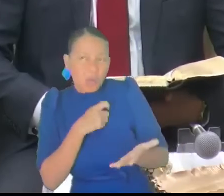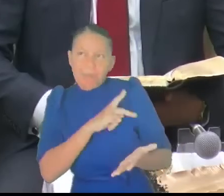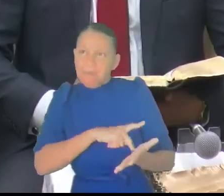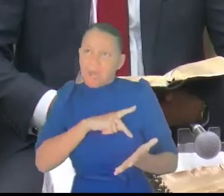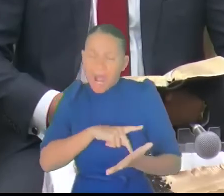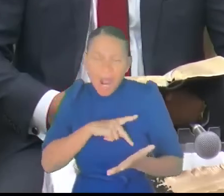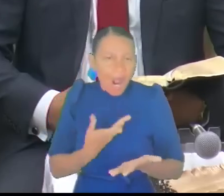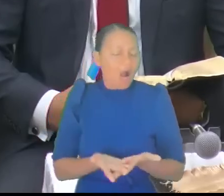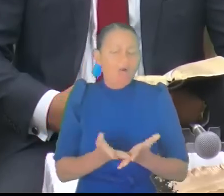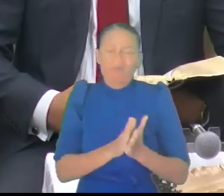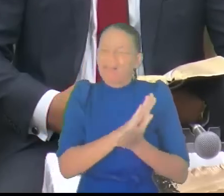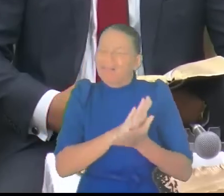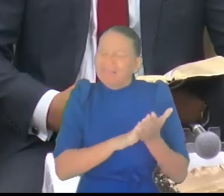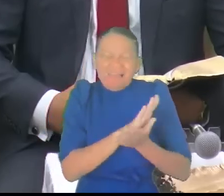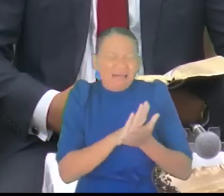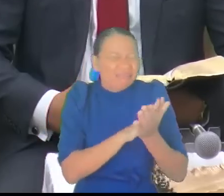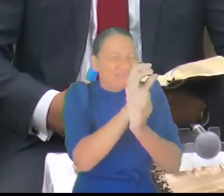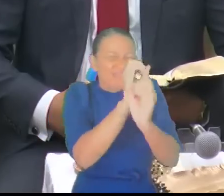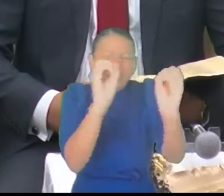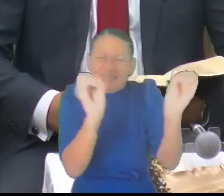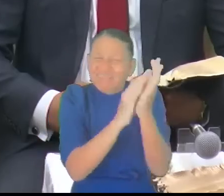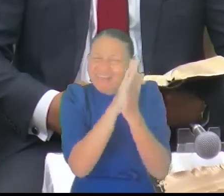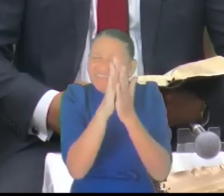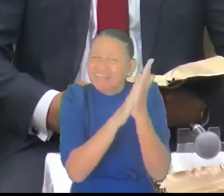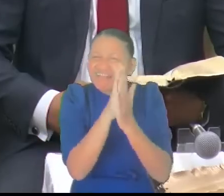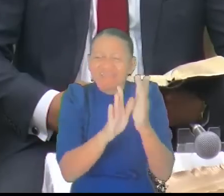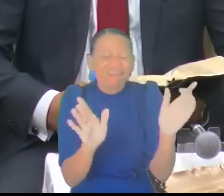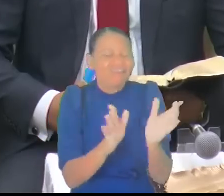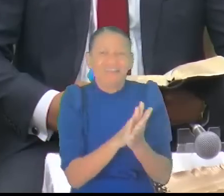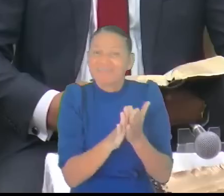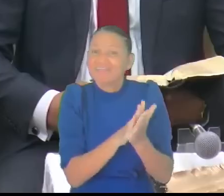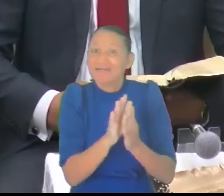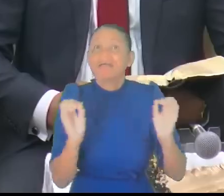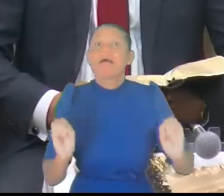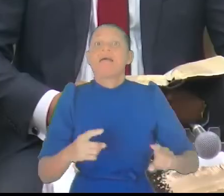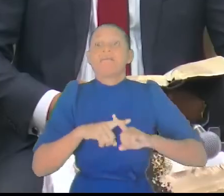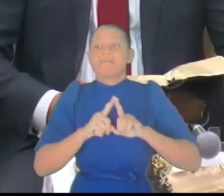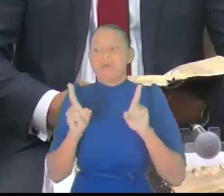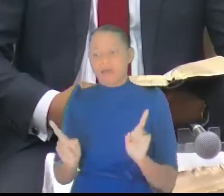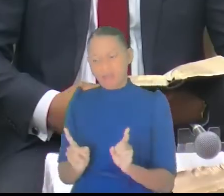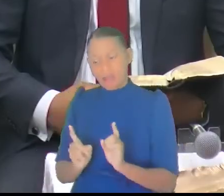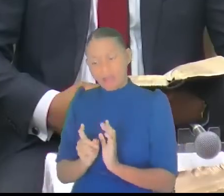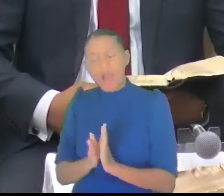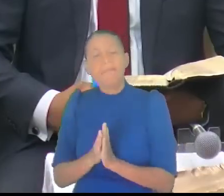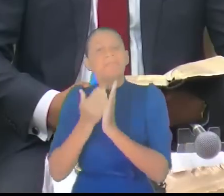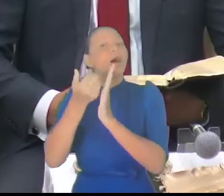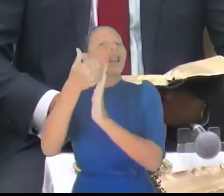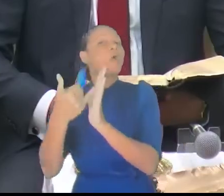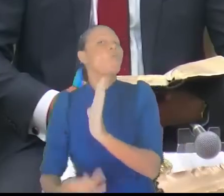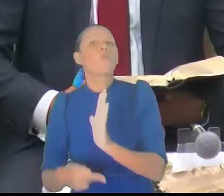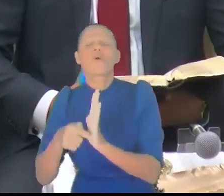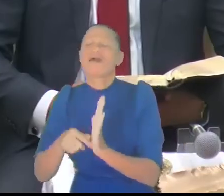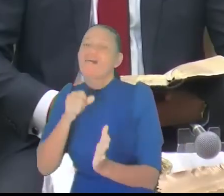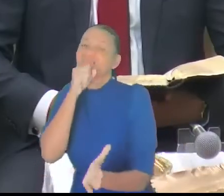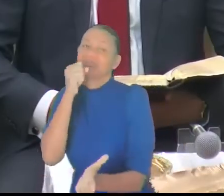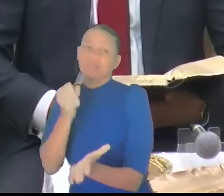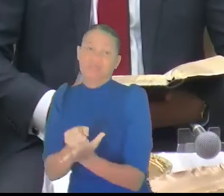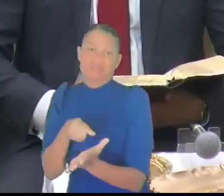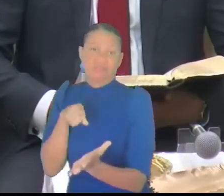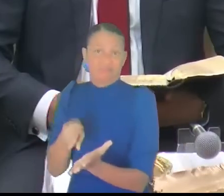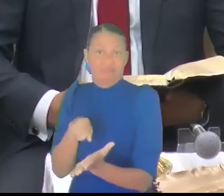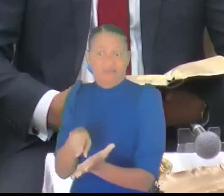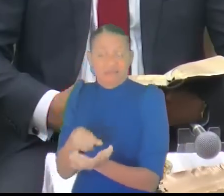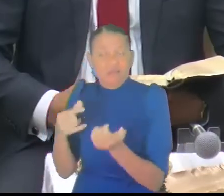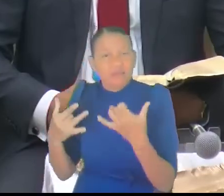nem Atos, nada. A Escritura que Jesus está falando é o Antigo Testamento. Ele